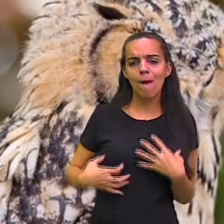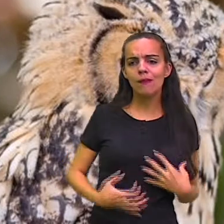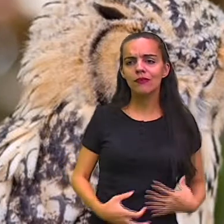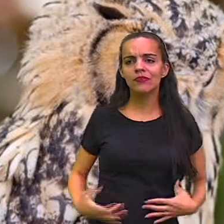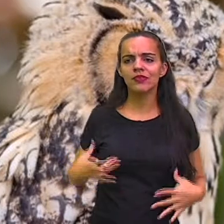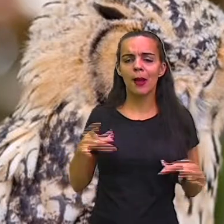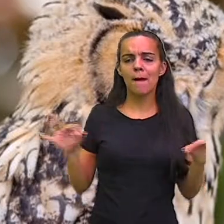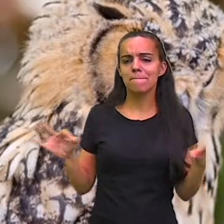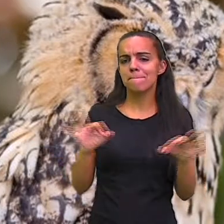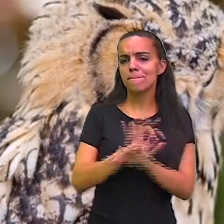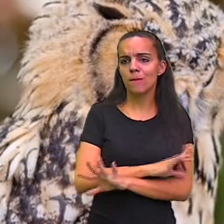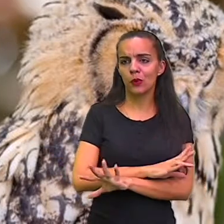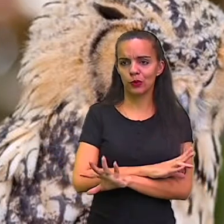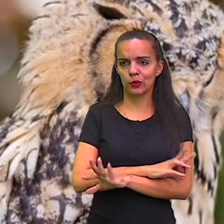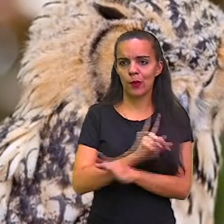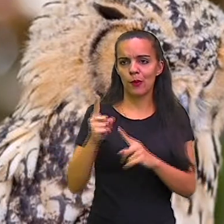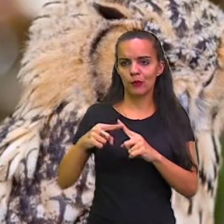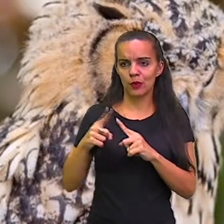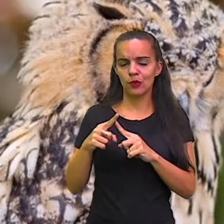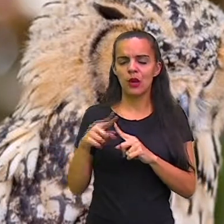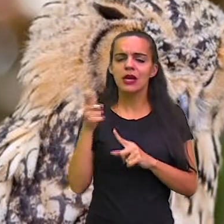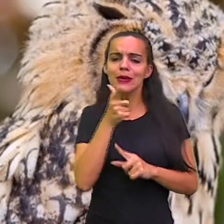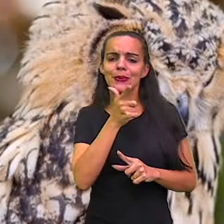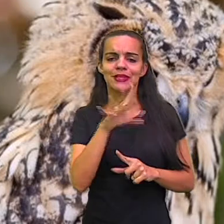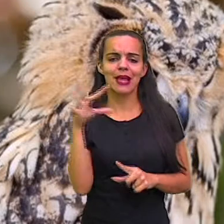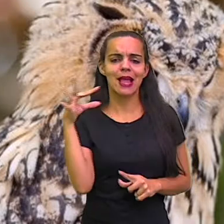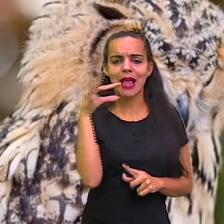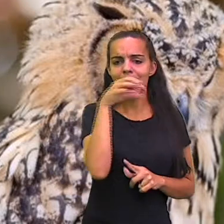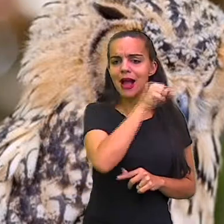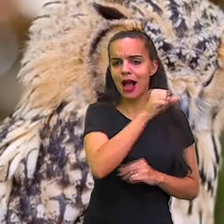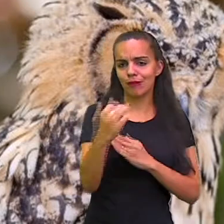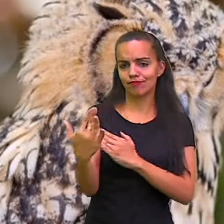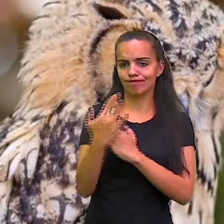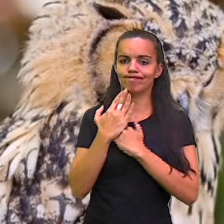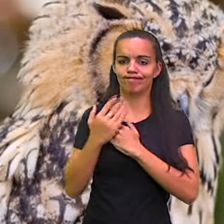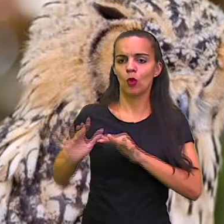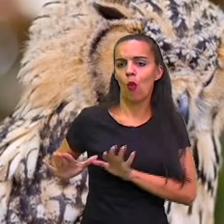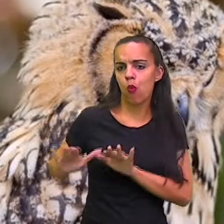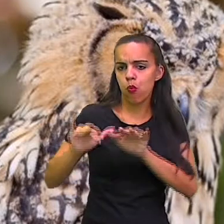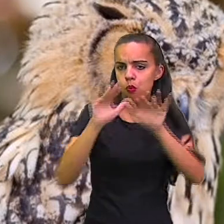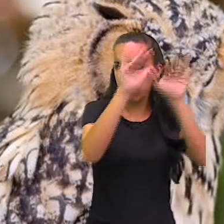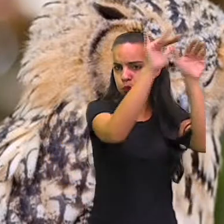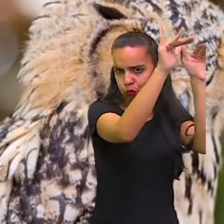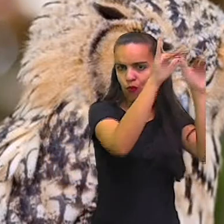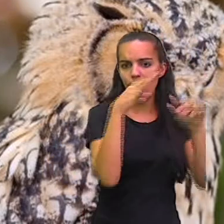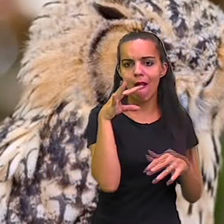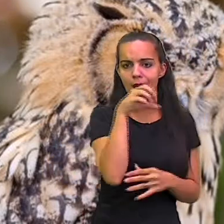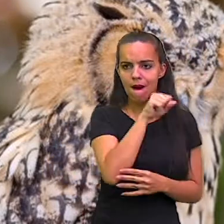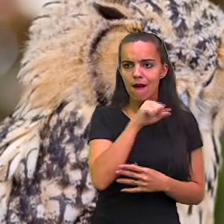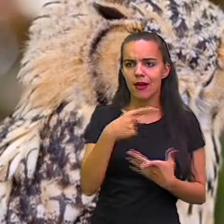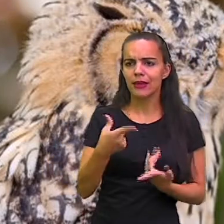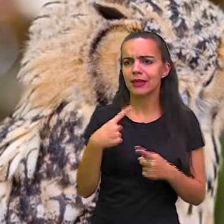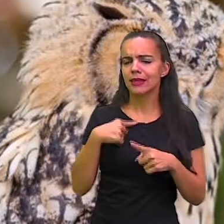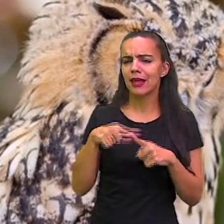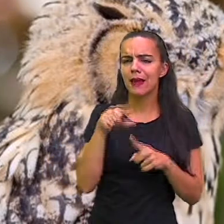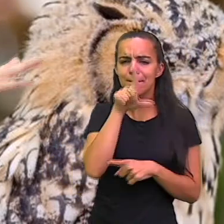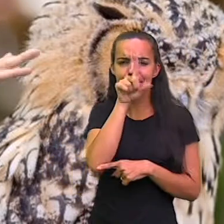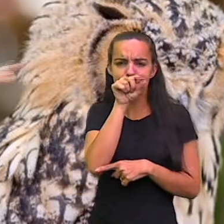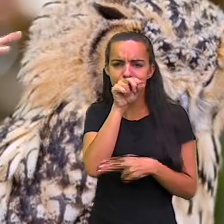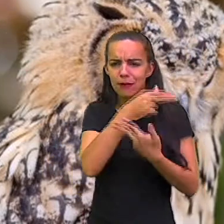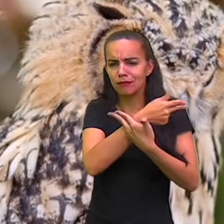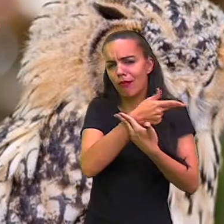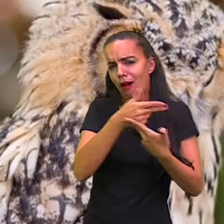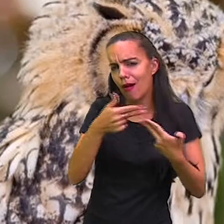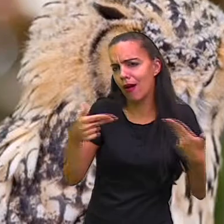o que auxilia no processo de voo aí nós vamos ter águias papagaios as